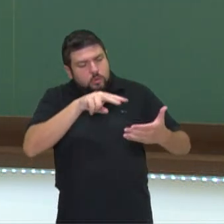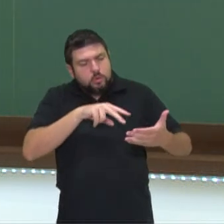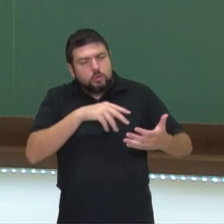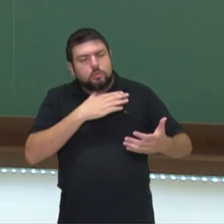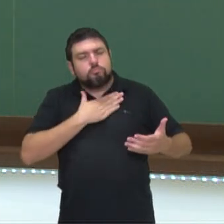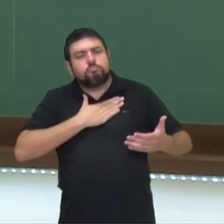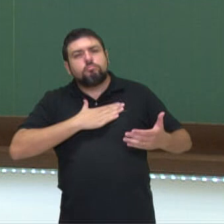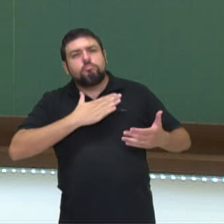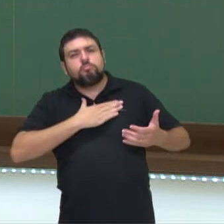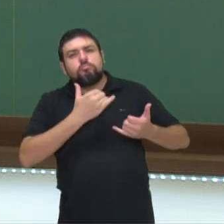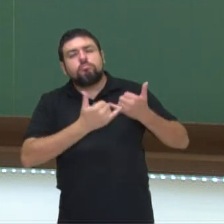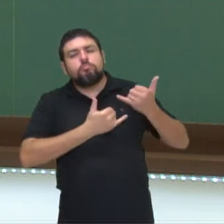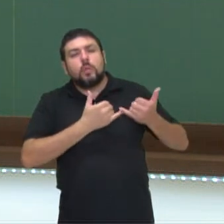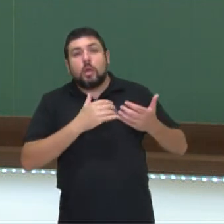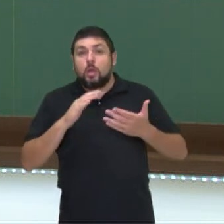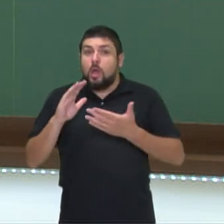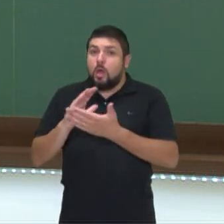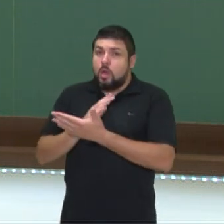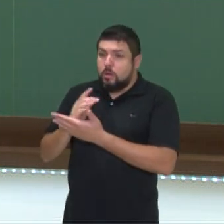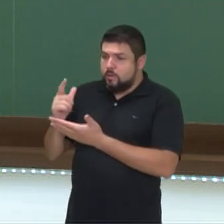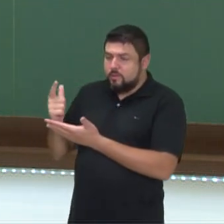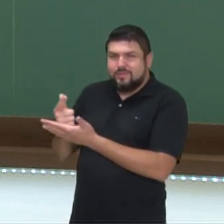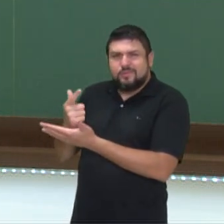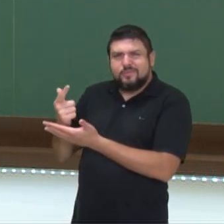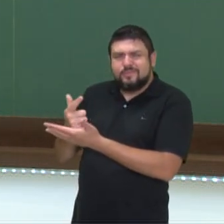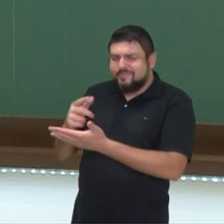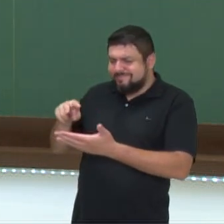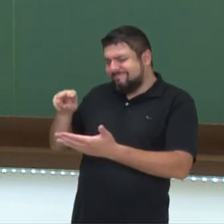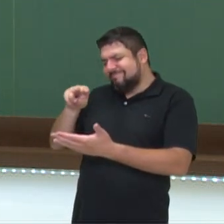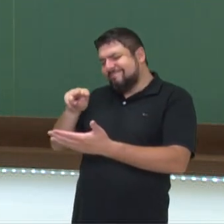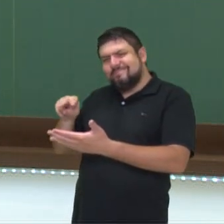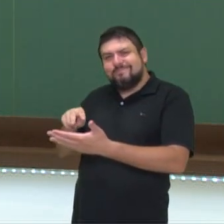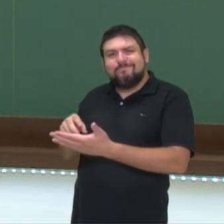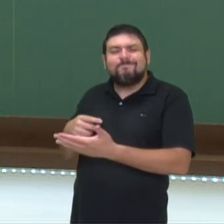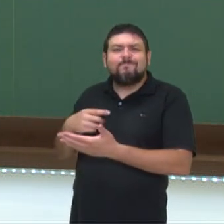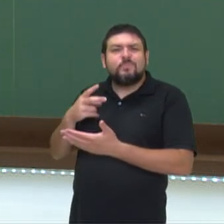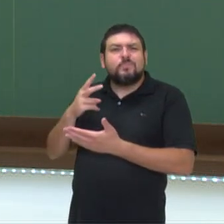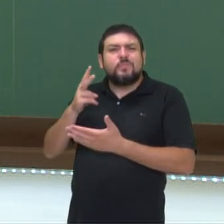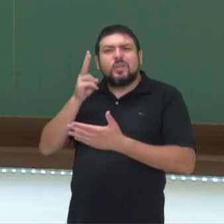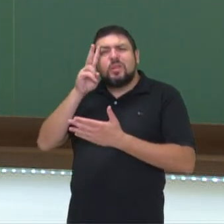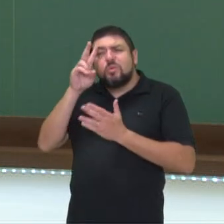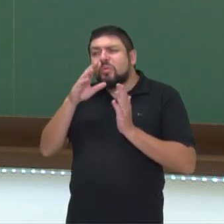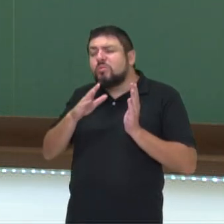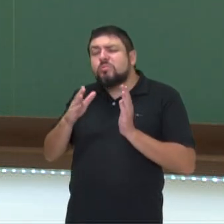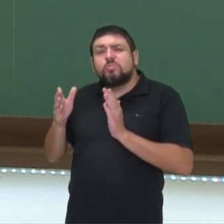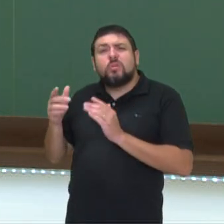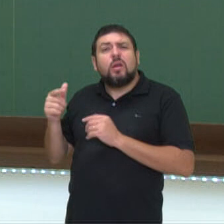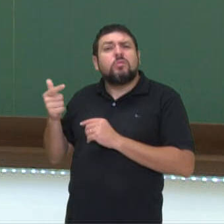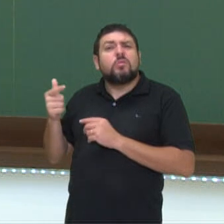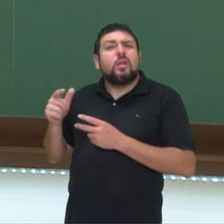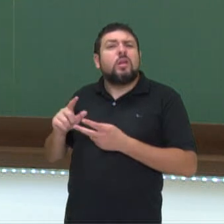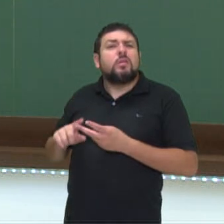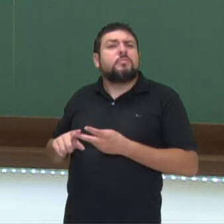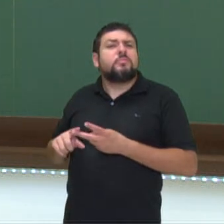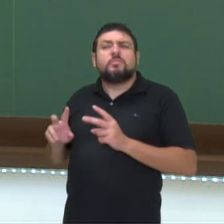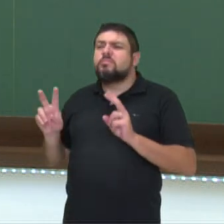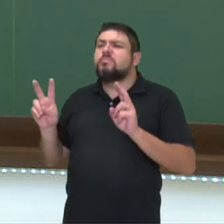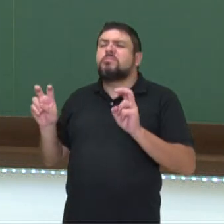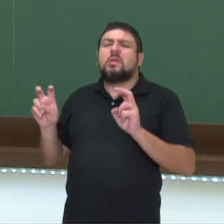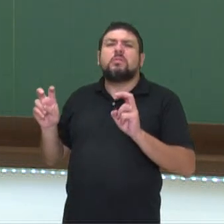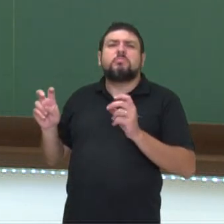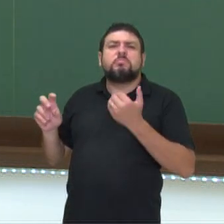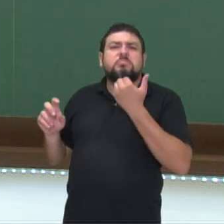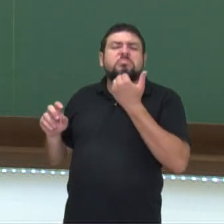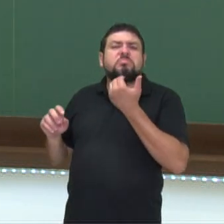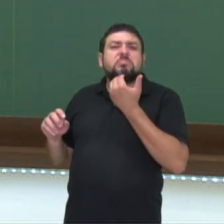lazer, e tem outros que não são agradáveis, que não têm uma história, que não têm uma temática bem construída,